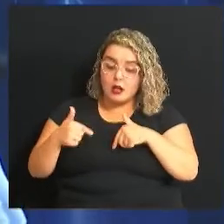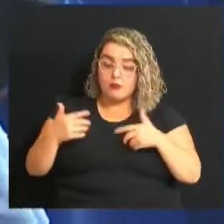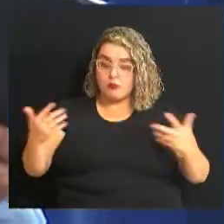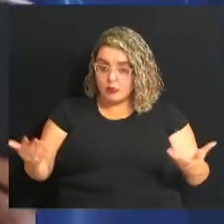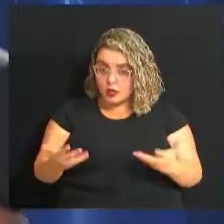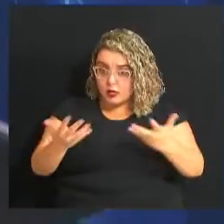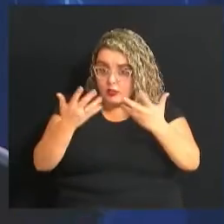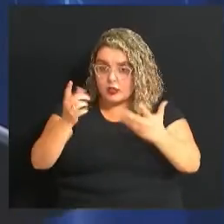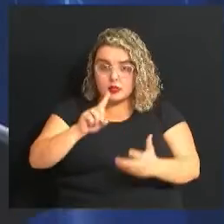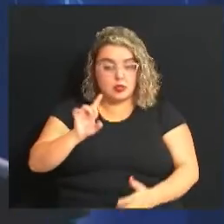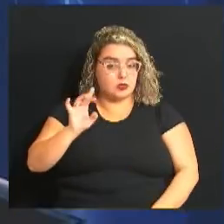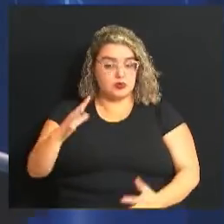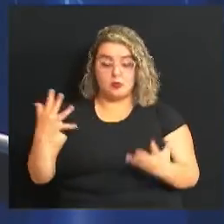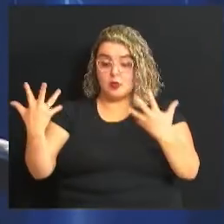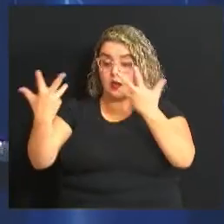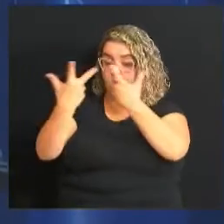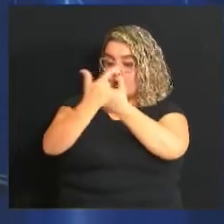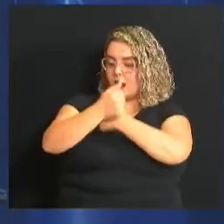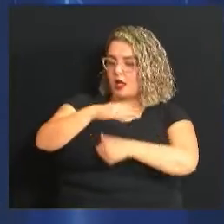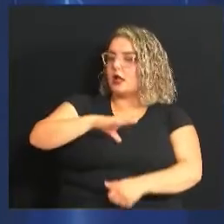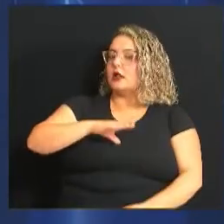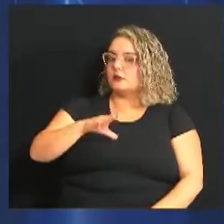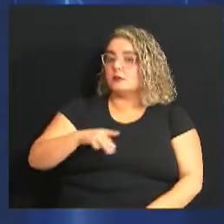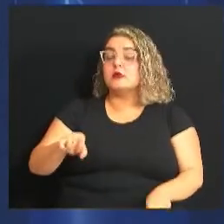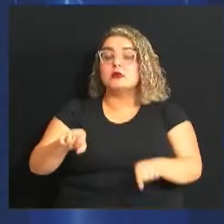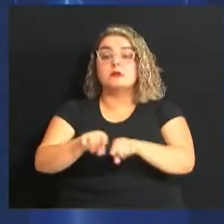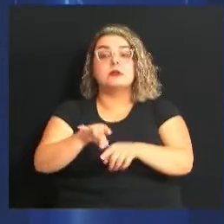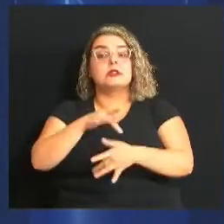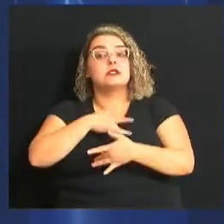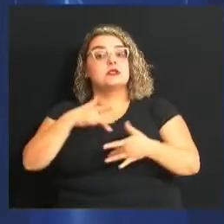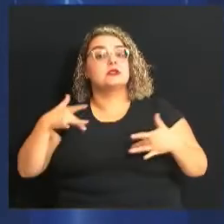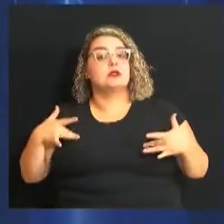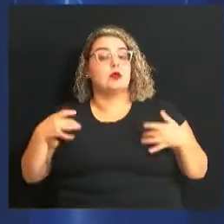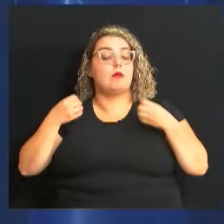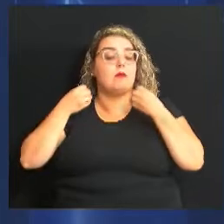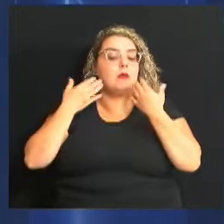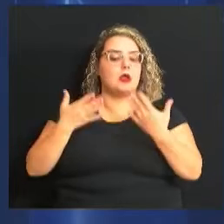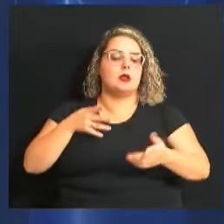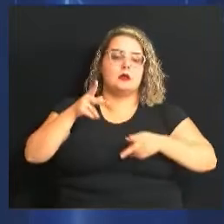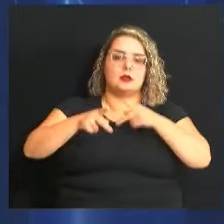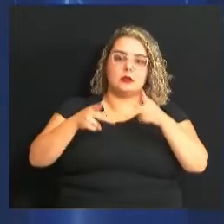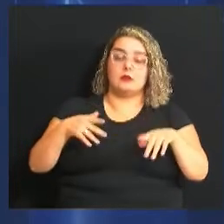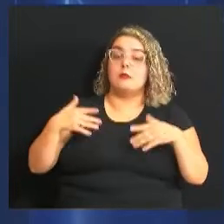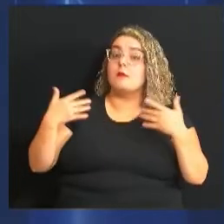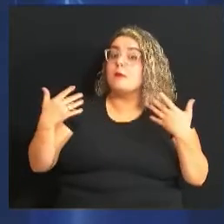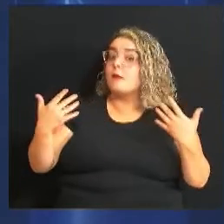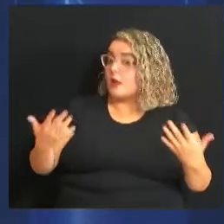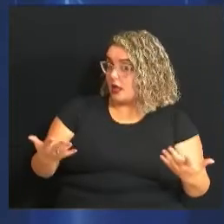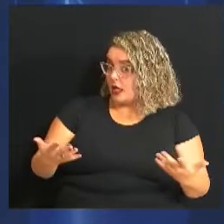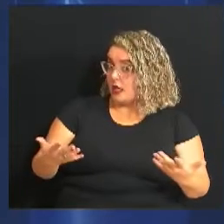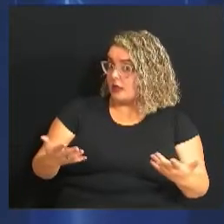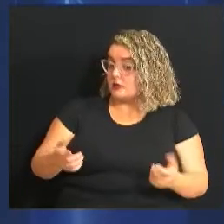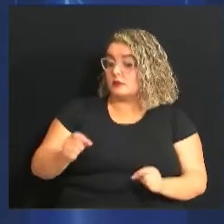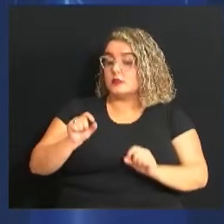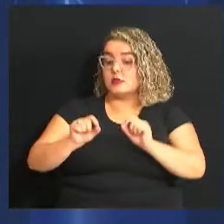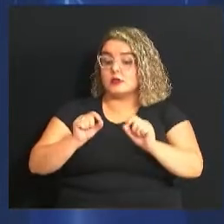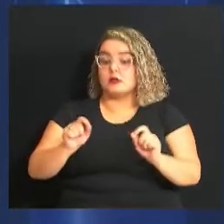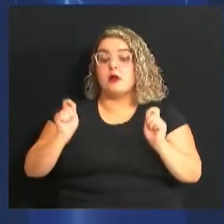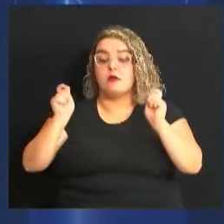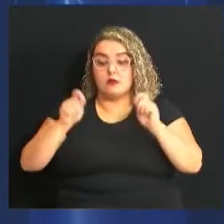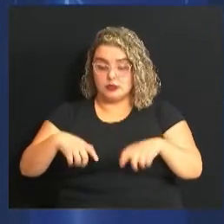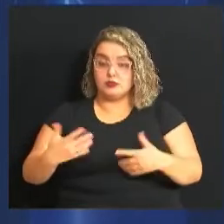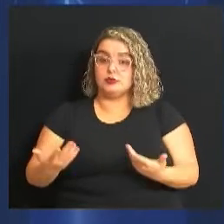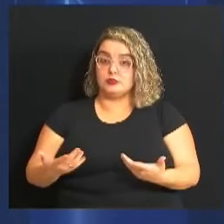para a beleza das nossas cidades, mas também para a saúde, para o bem-estar da população. Mas, para que isso seja efetivo, tem que ter